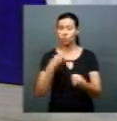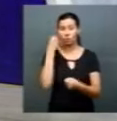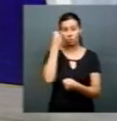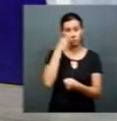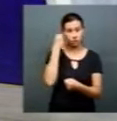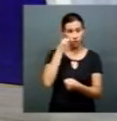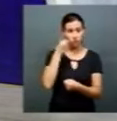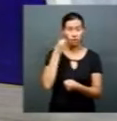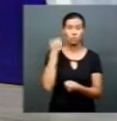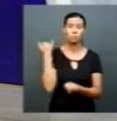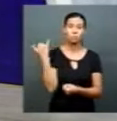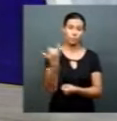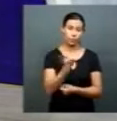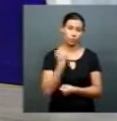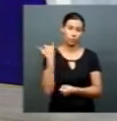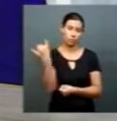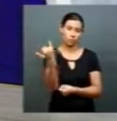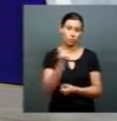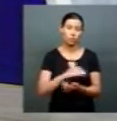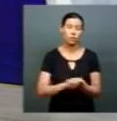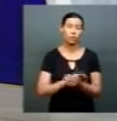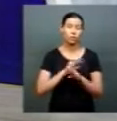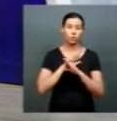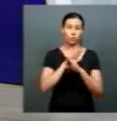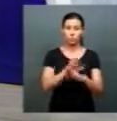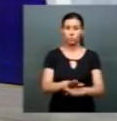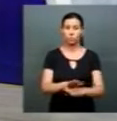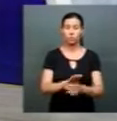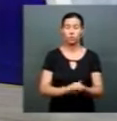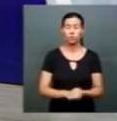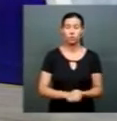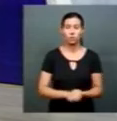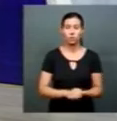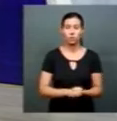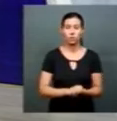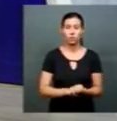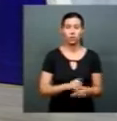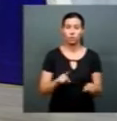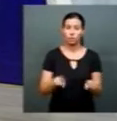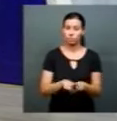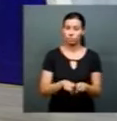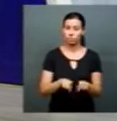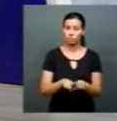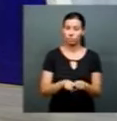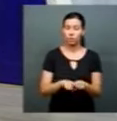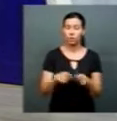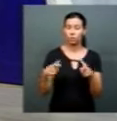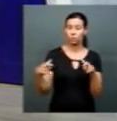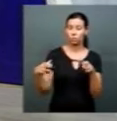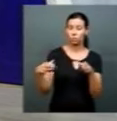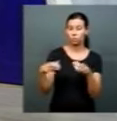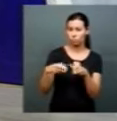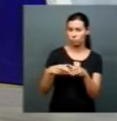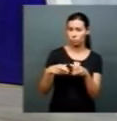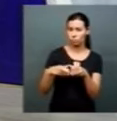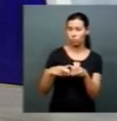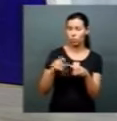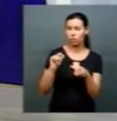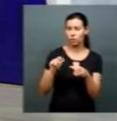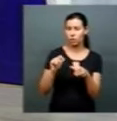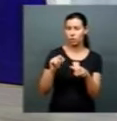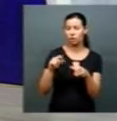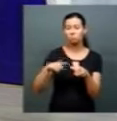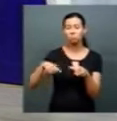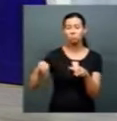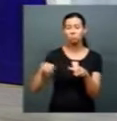um fator que vem a contribuir com esses outros aspectos, mas muita, e a capacidade da equipe de entregar aquilo, aquela sua proposta de